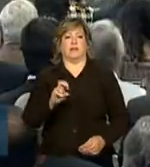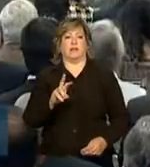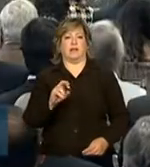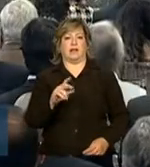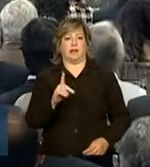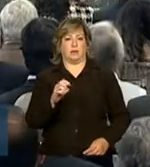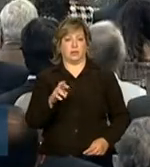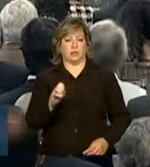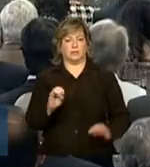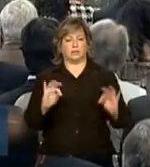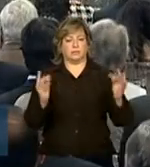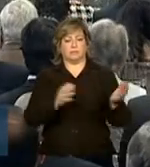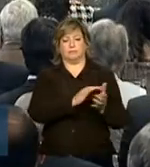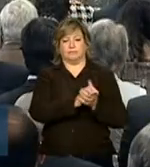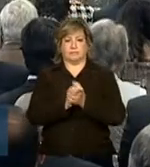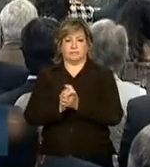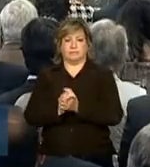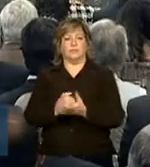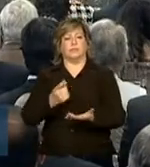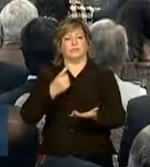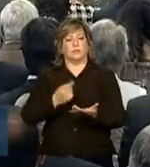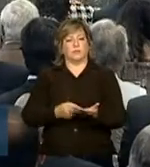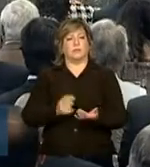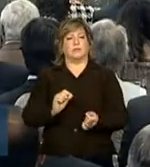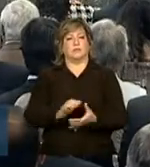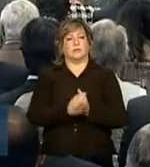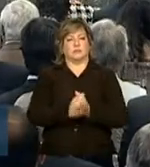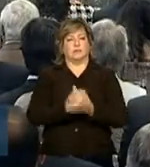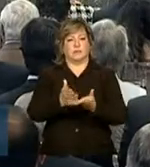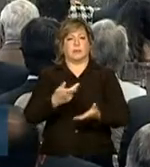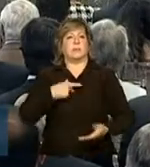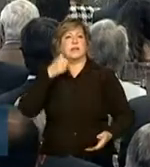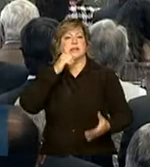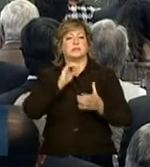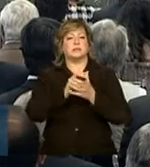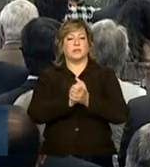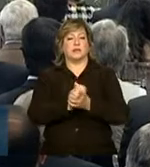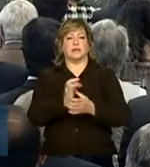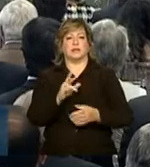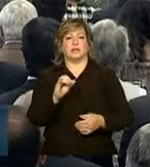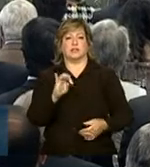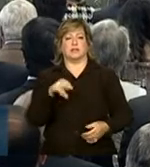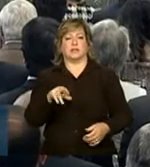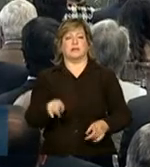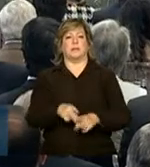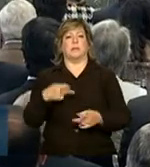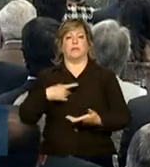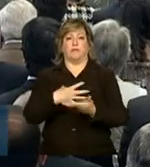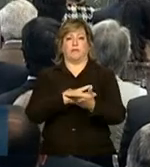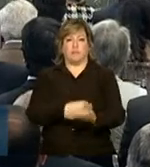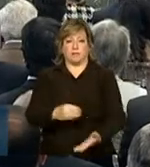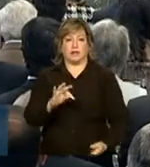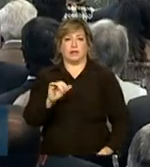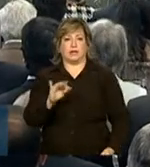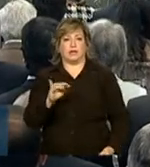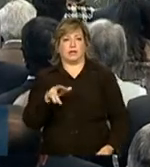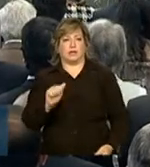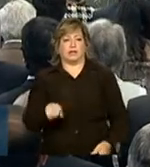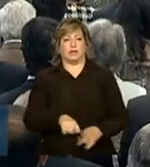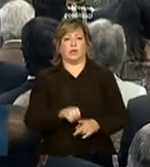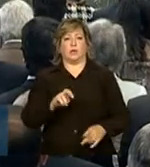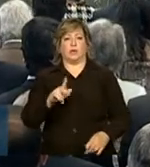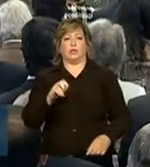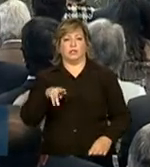vereadores, um cumprimento especial para minha esposa Cristiana, meus filhos Tatiana e Eugênio,